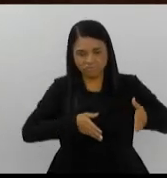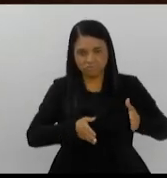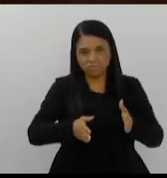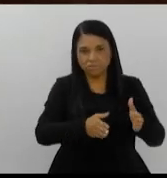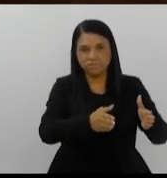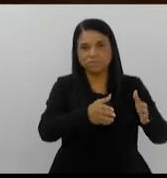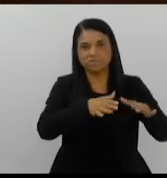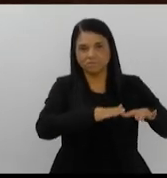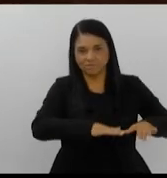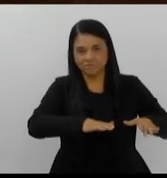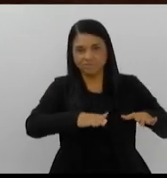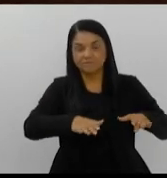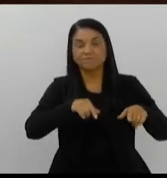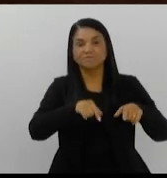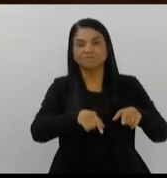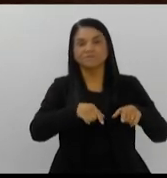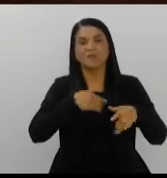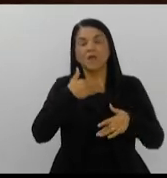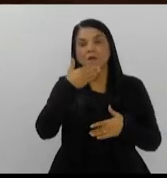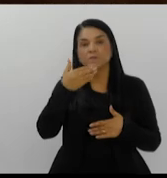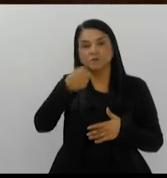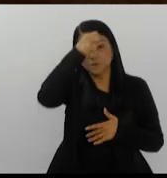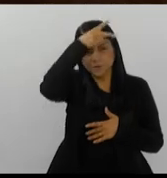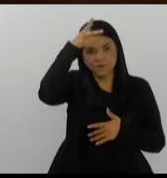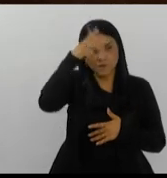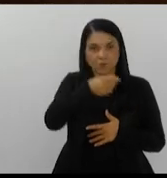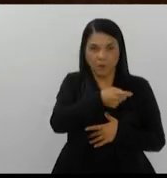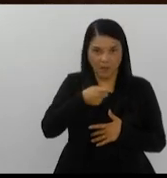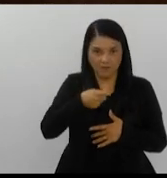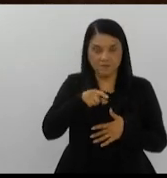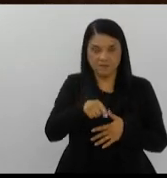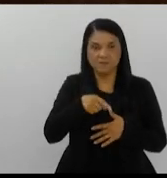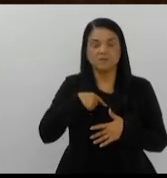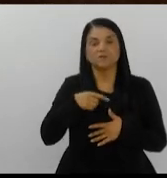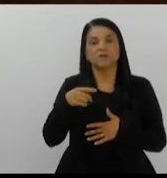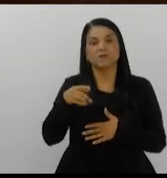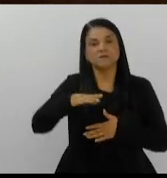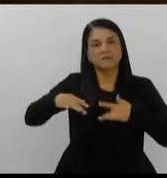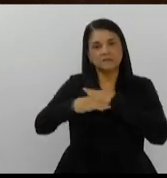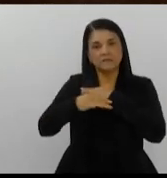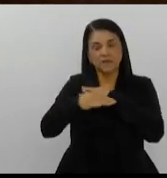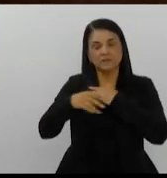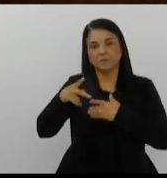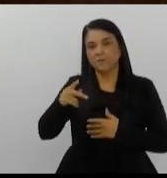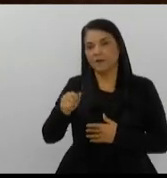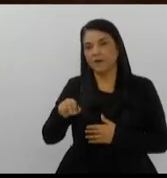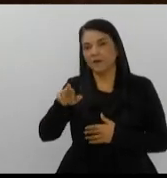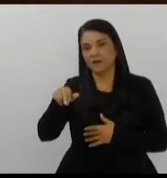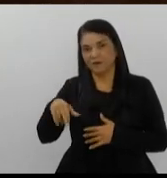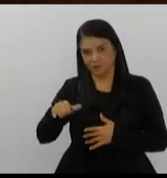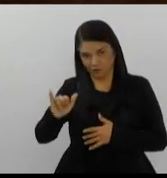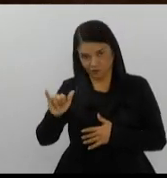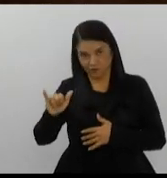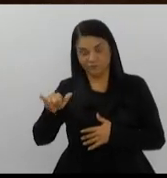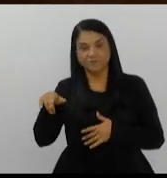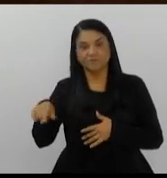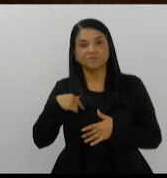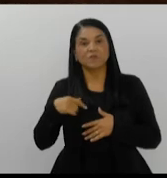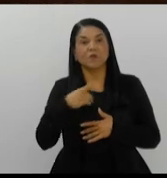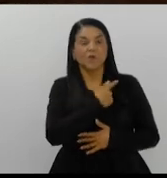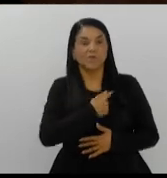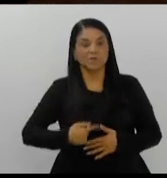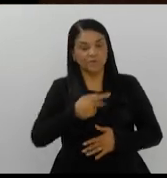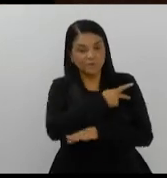a pedido do ex-prefeito Zezé Porto, na cidade de Paraty, e o governador vai fazer essa visita